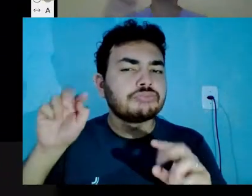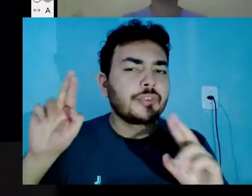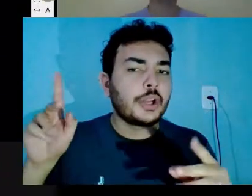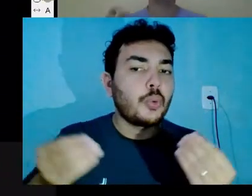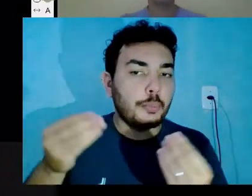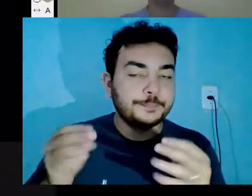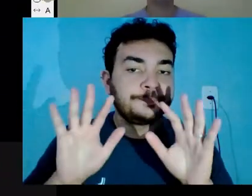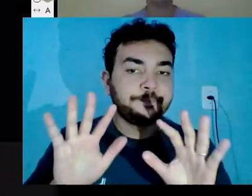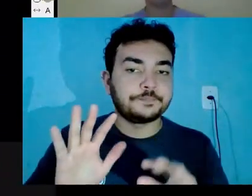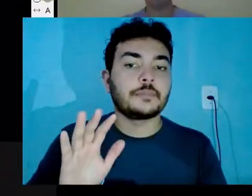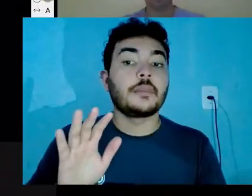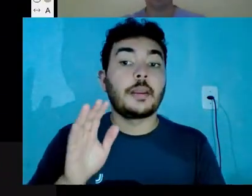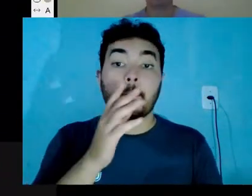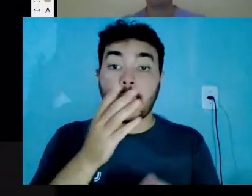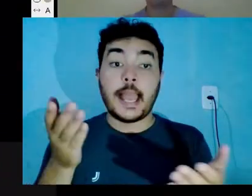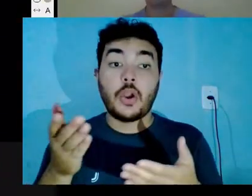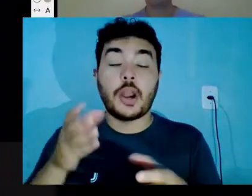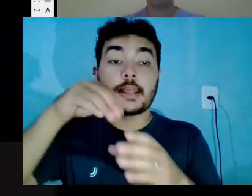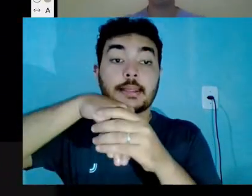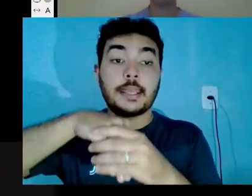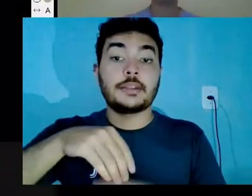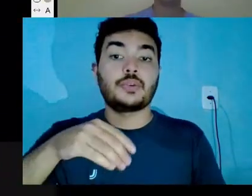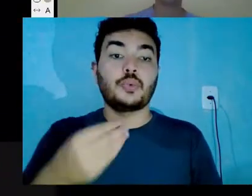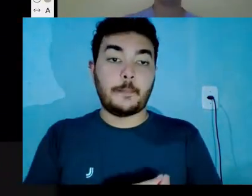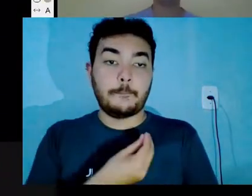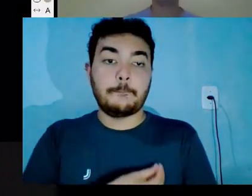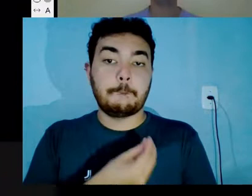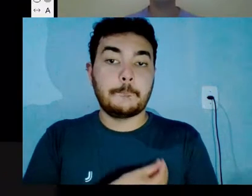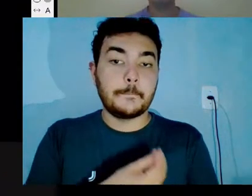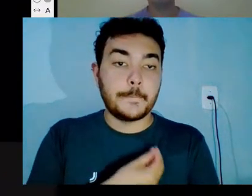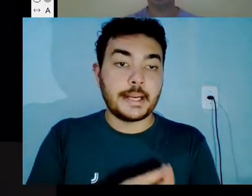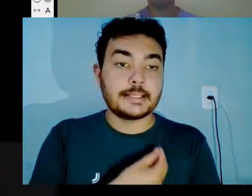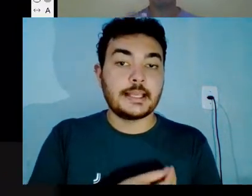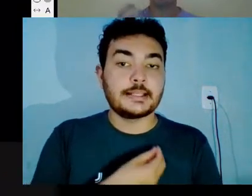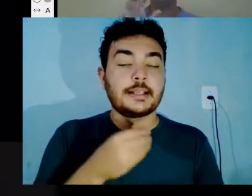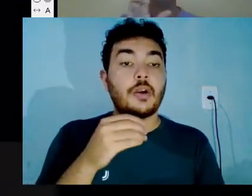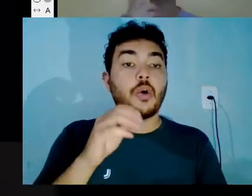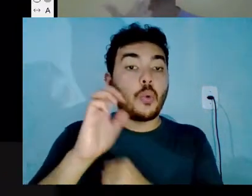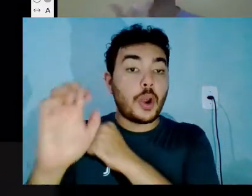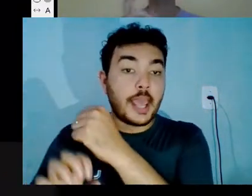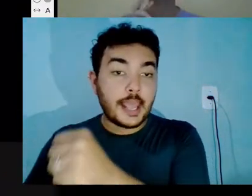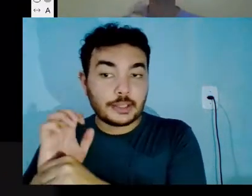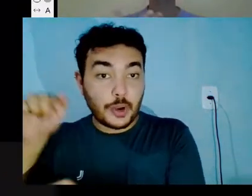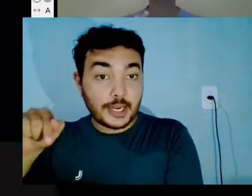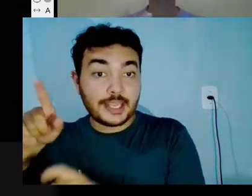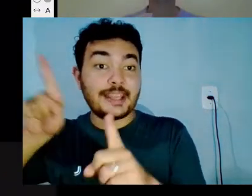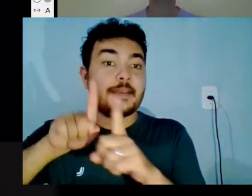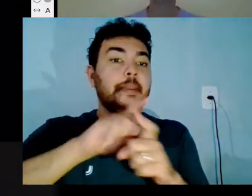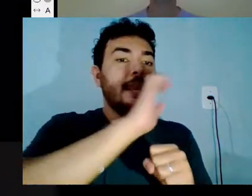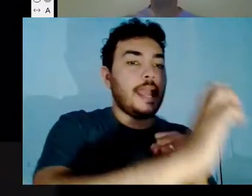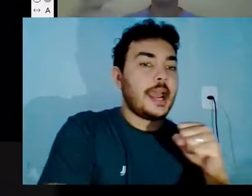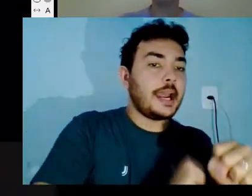estão considerando a presença do elétron 1 e 2 no átomo A e o elétron 1 e 2 no átomo B, eles proporam como se fosse